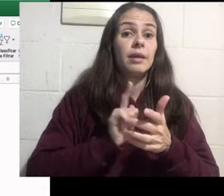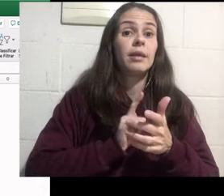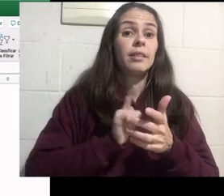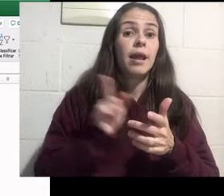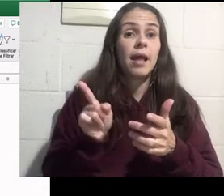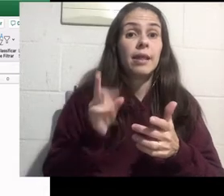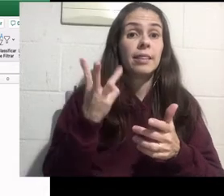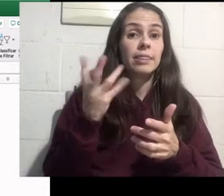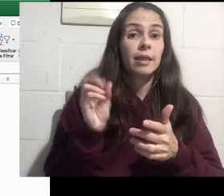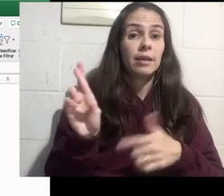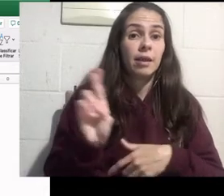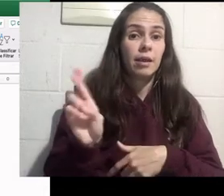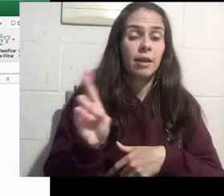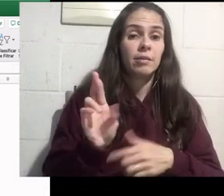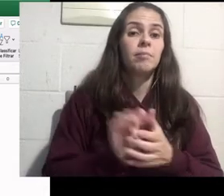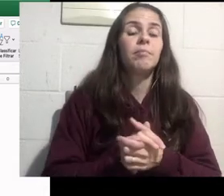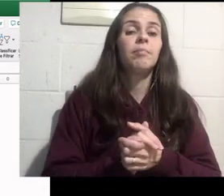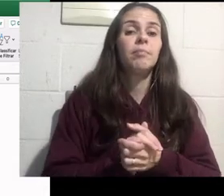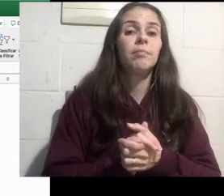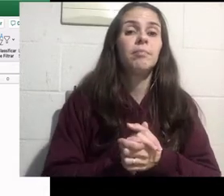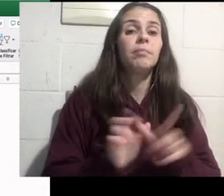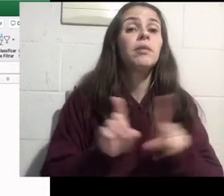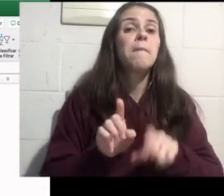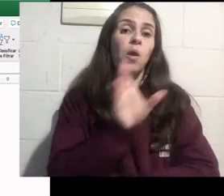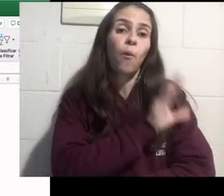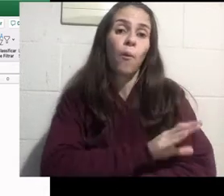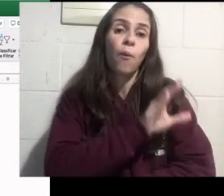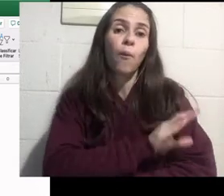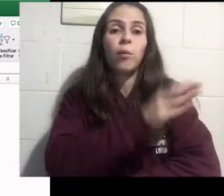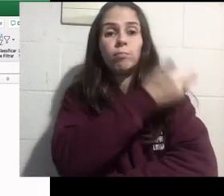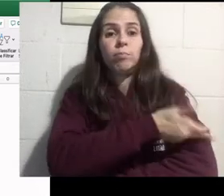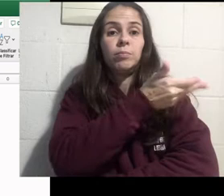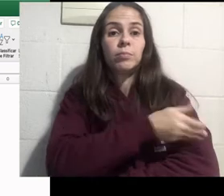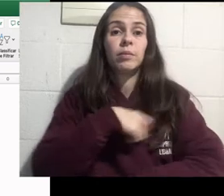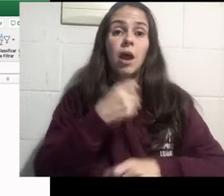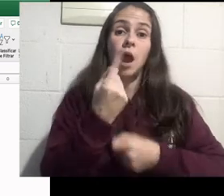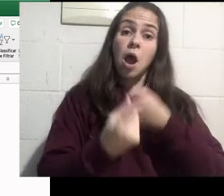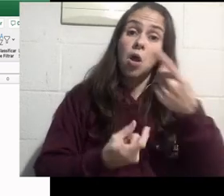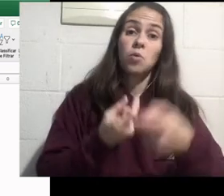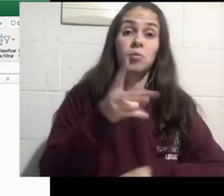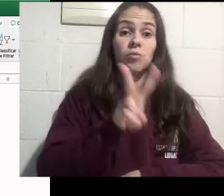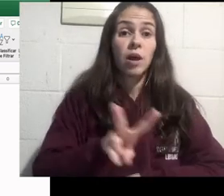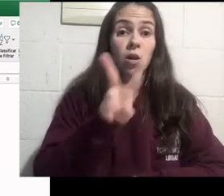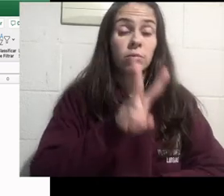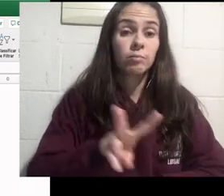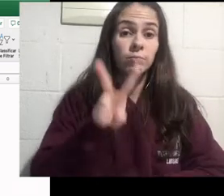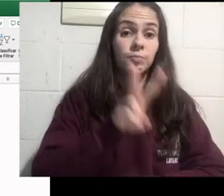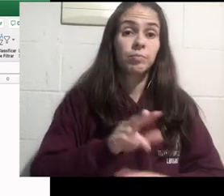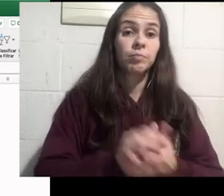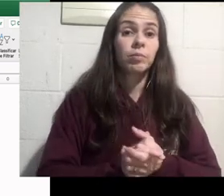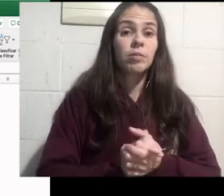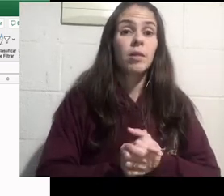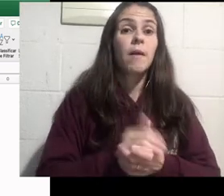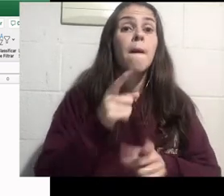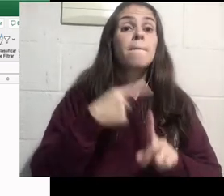de R$30 de divulgação para a mini empresa, e cursos e treinamentos. Então, eu botei alguns valores aqui no sentido de